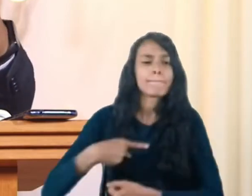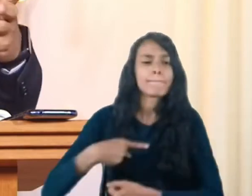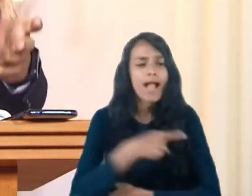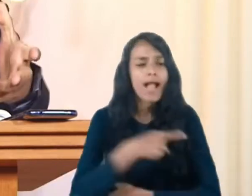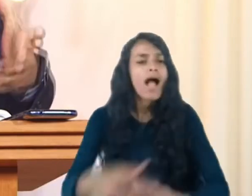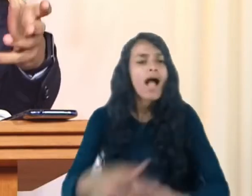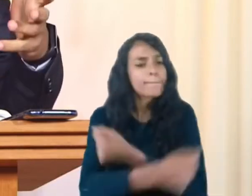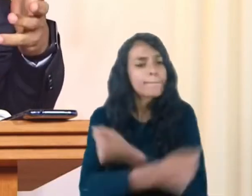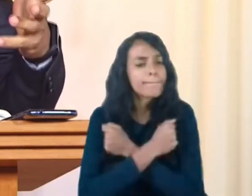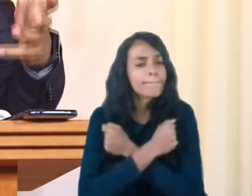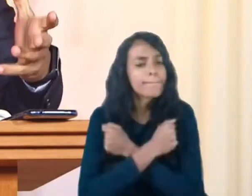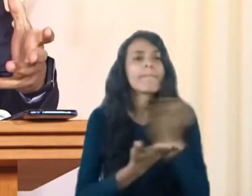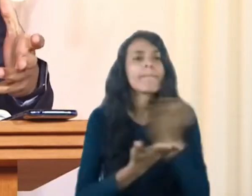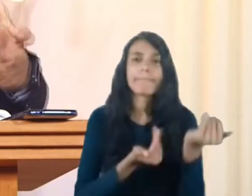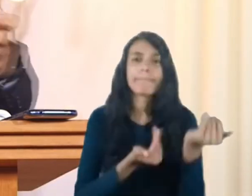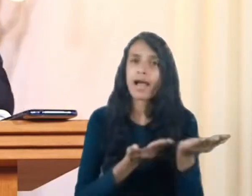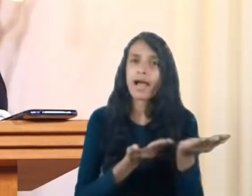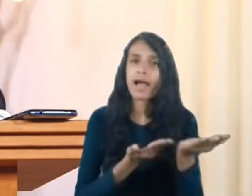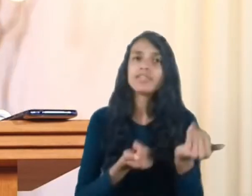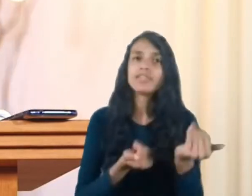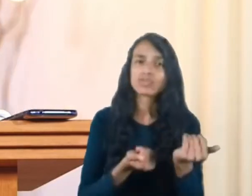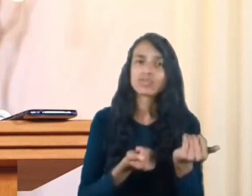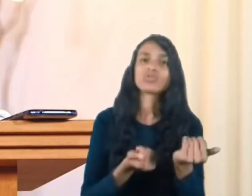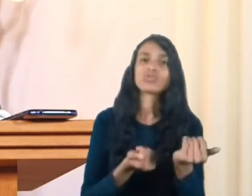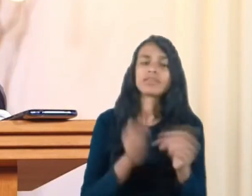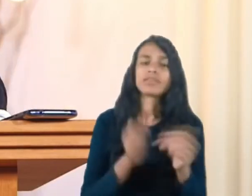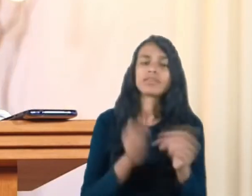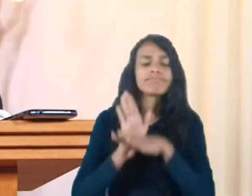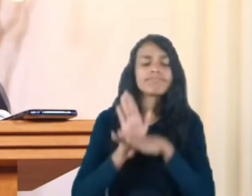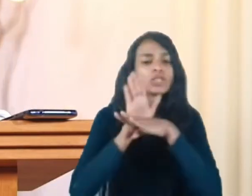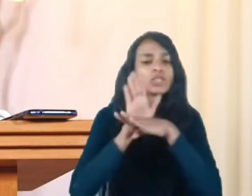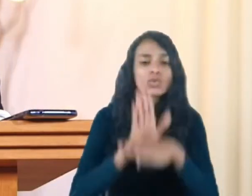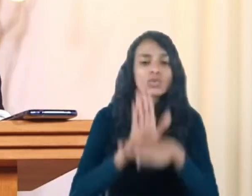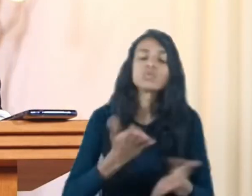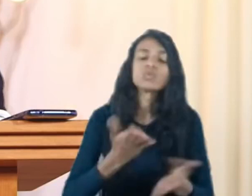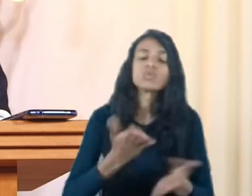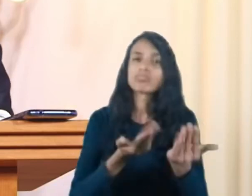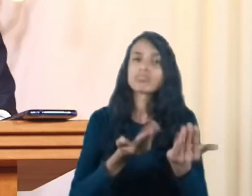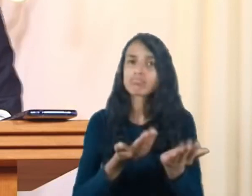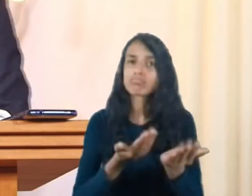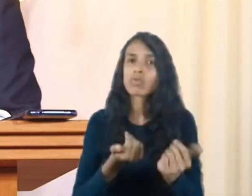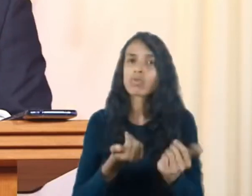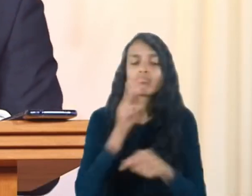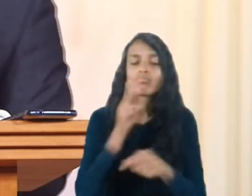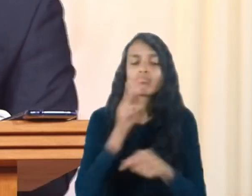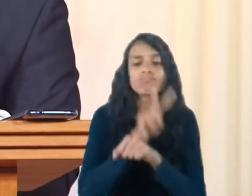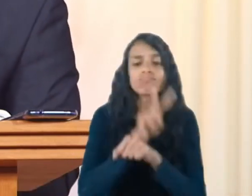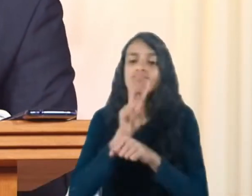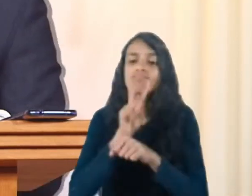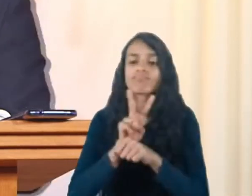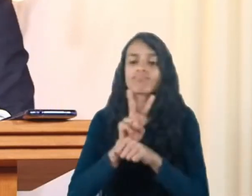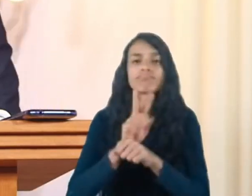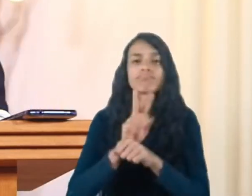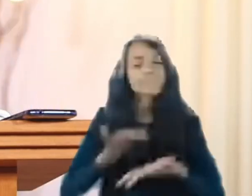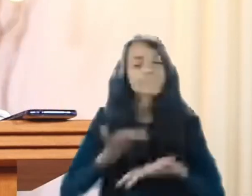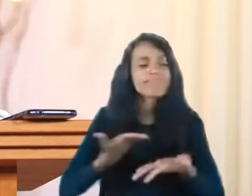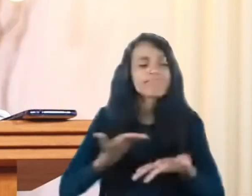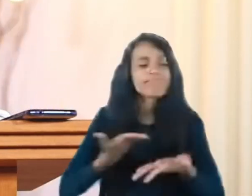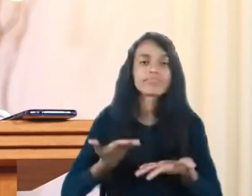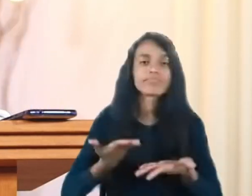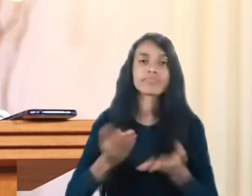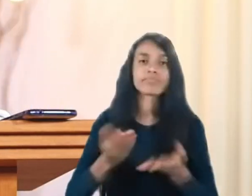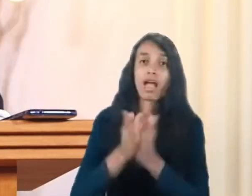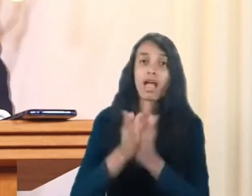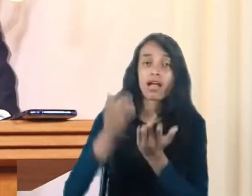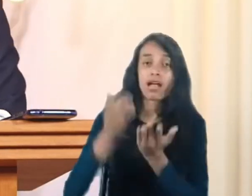Pastor que se incline, que o abrace, que cuide. A palavra de Deus